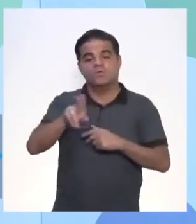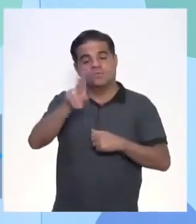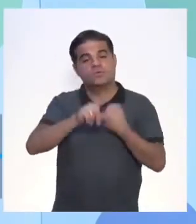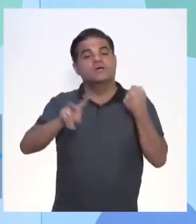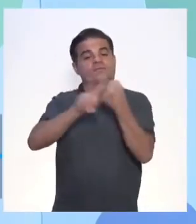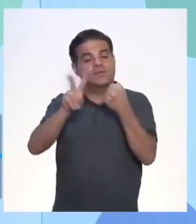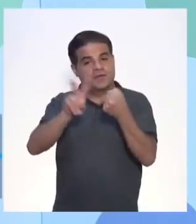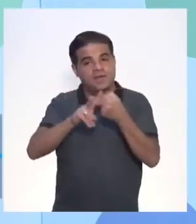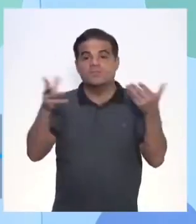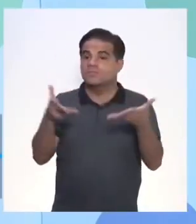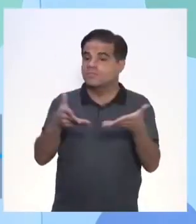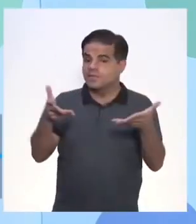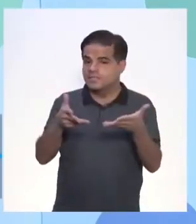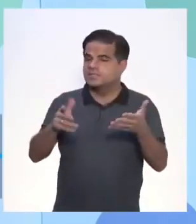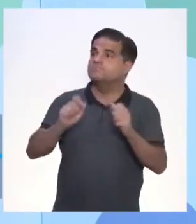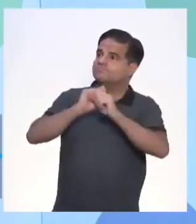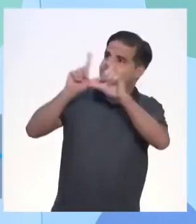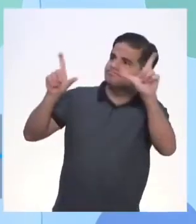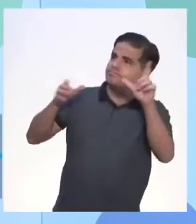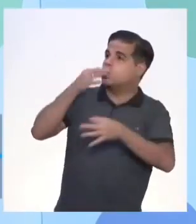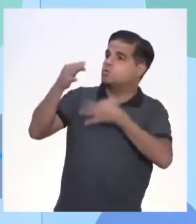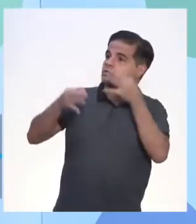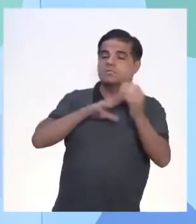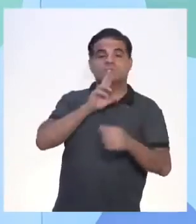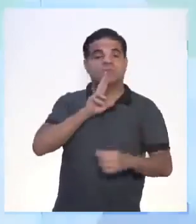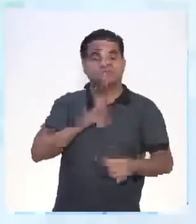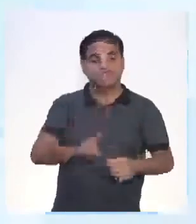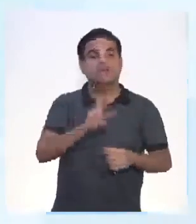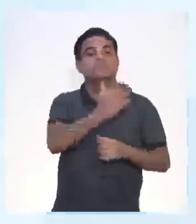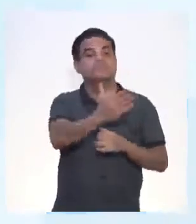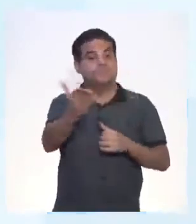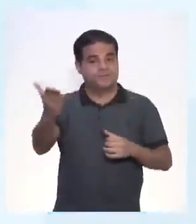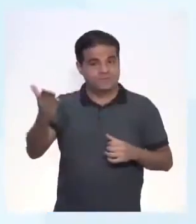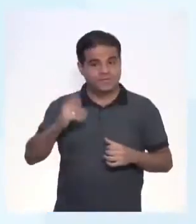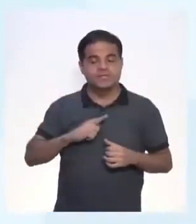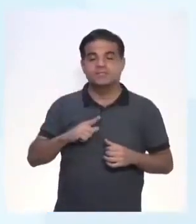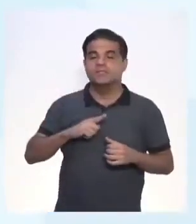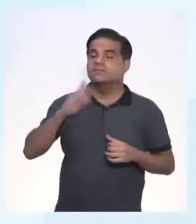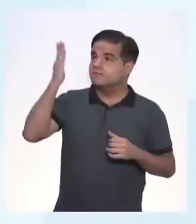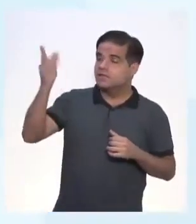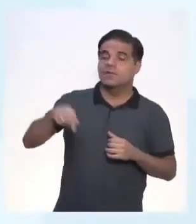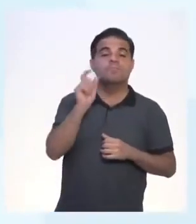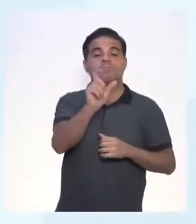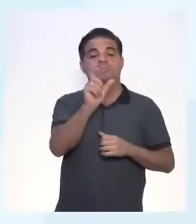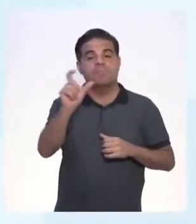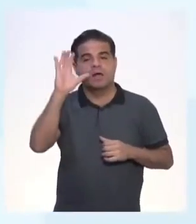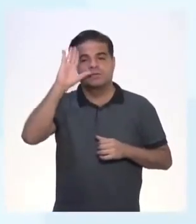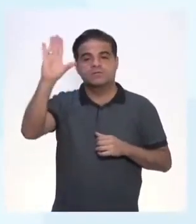no presente. Aí, na tela, a sugestão de resposta para vocês. Né? As palavras